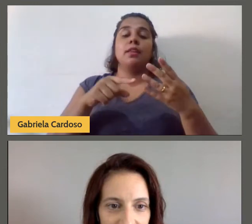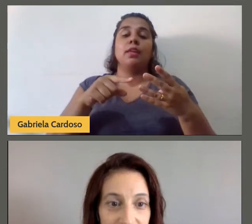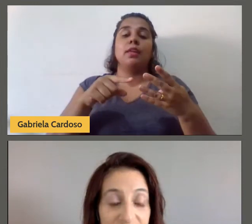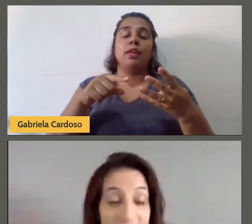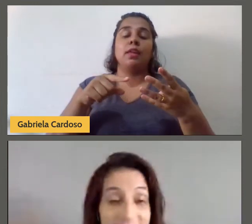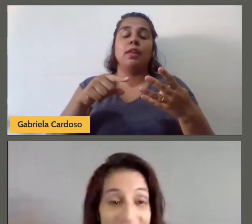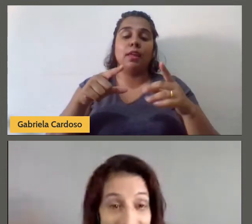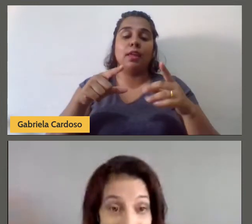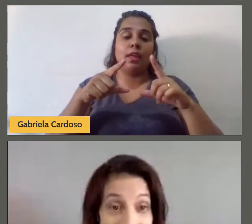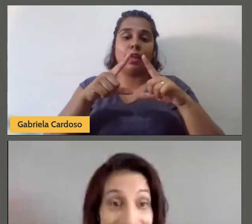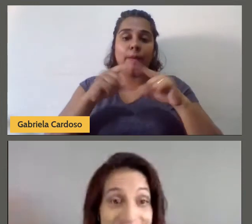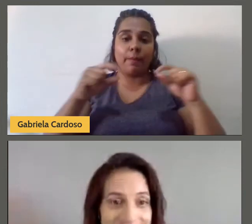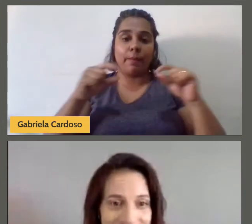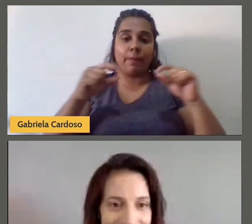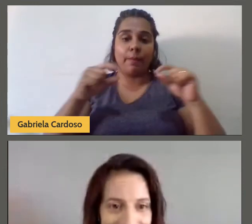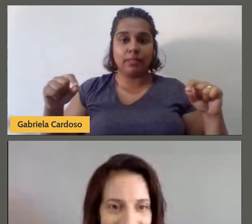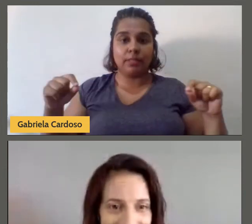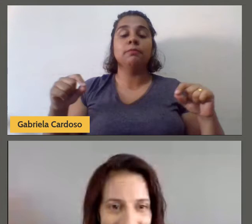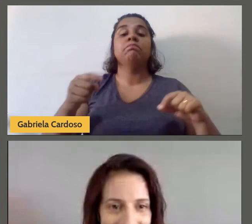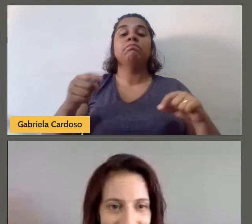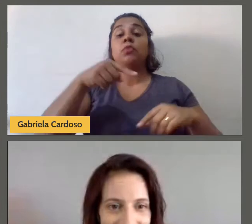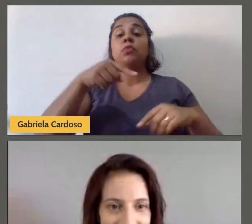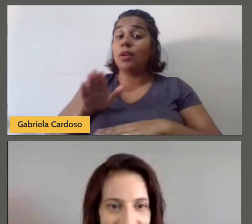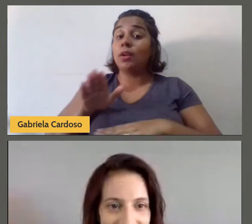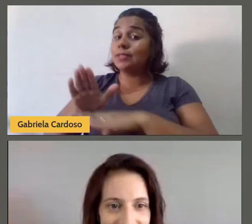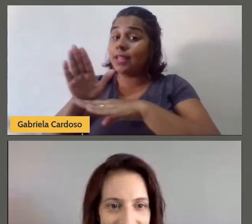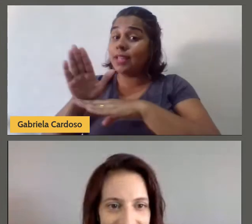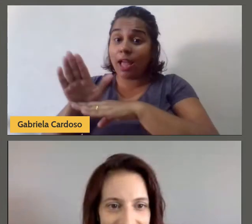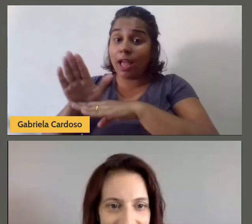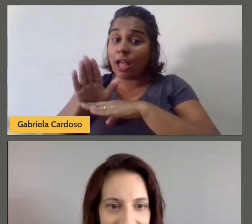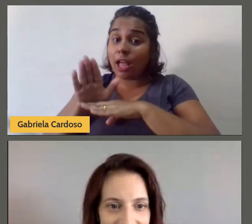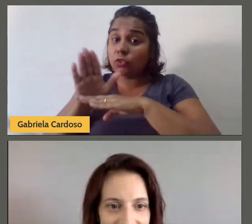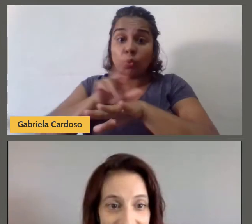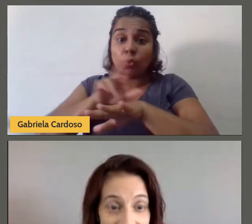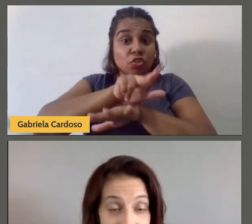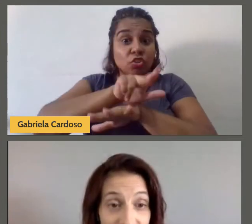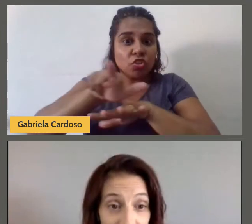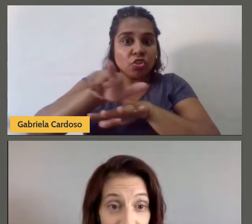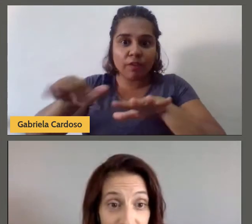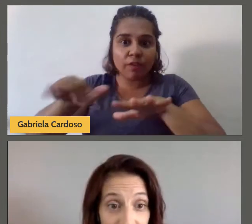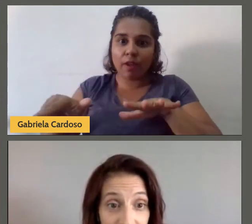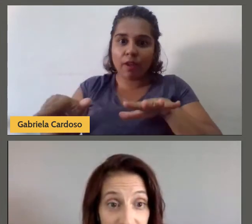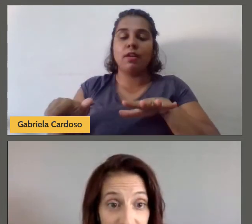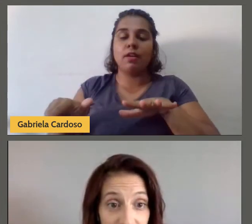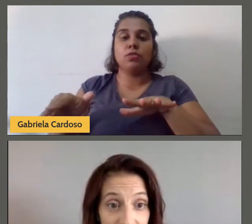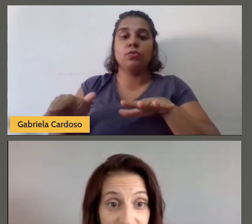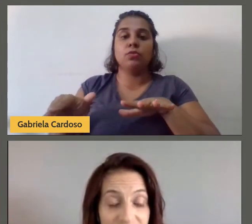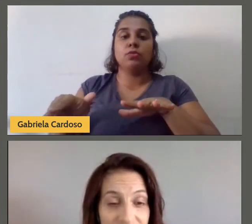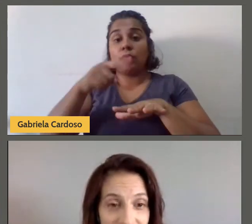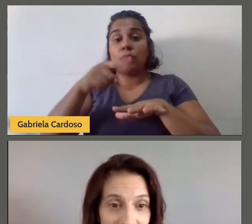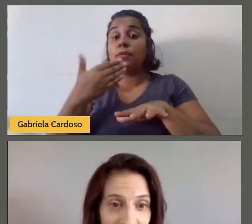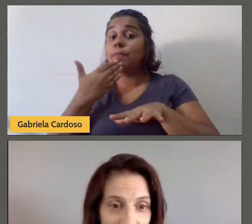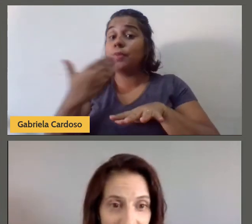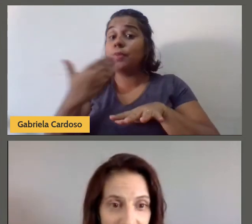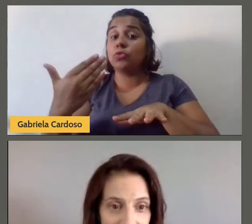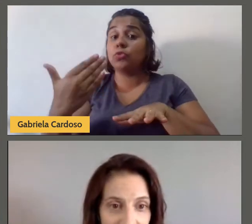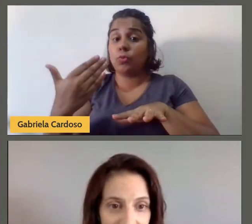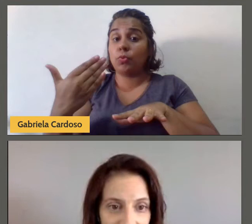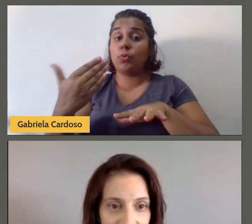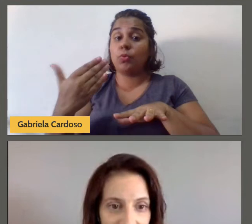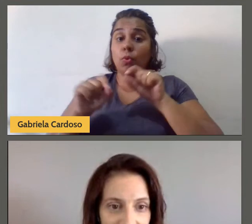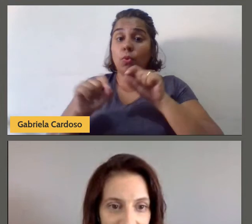Baru, Casa do Porco, o Teva, restaurantes de destaques, e a gente conectou os chefes de